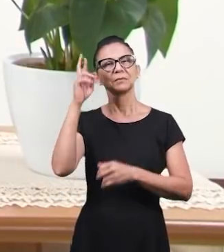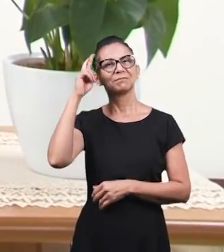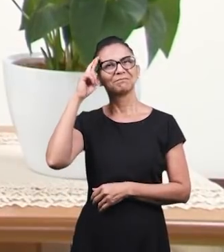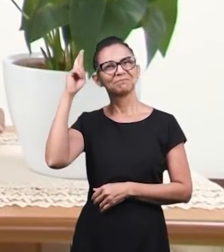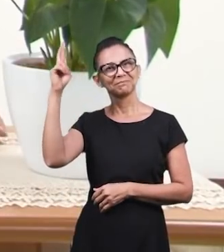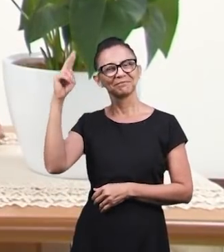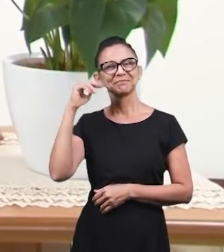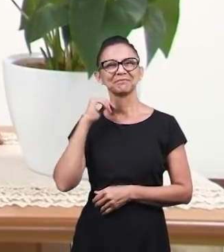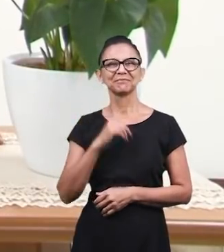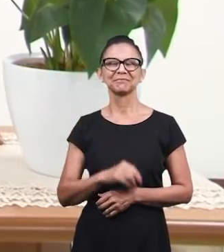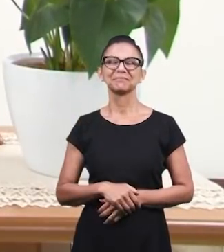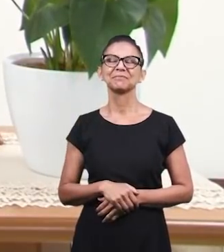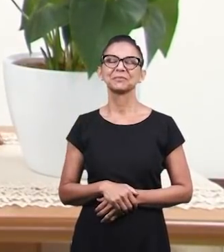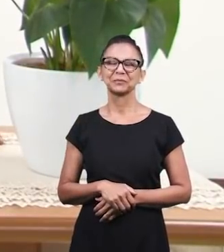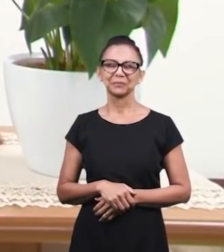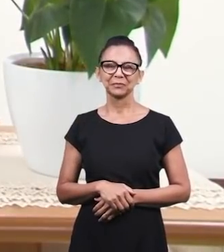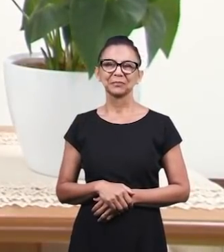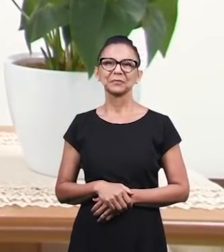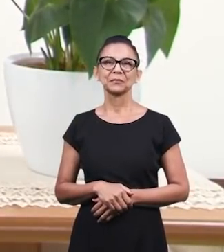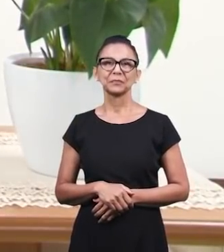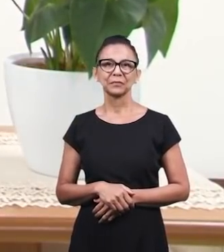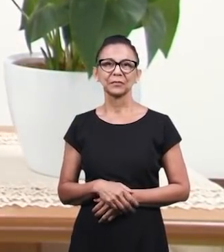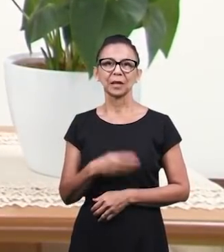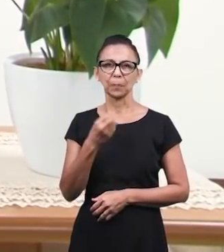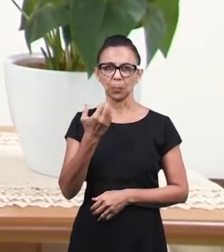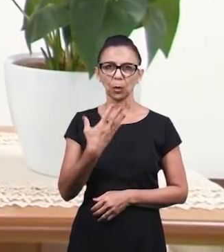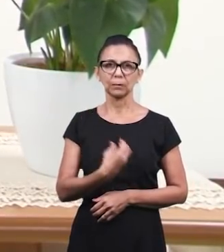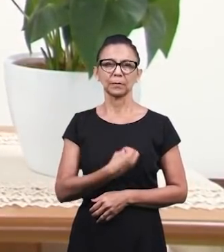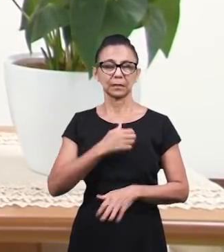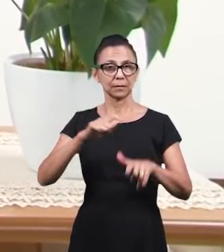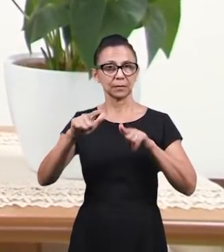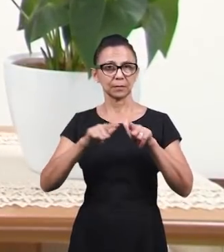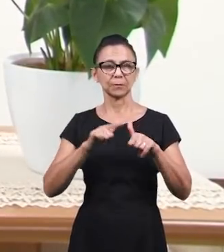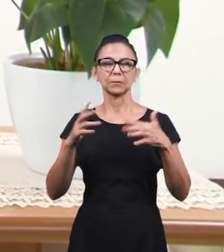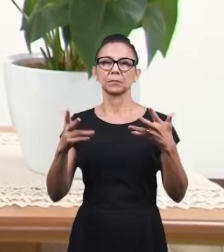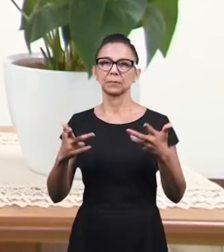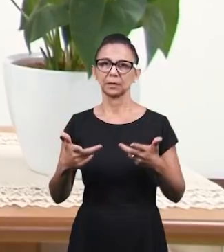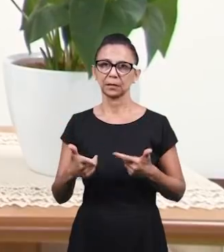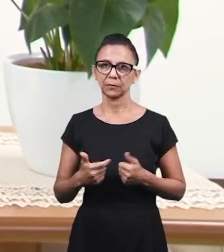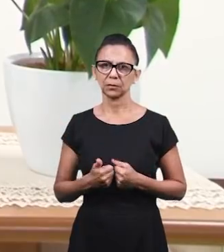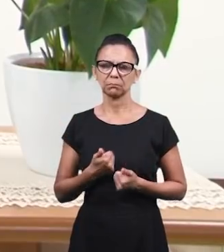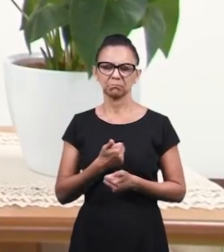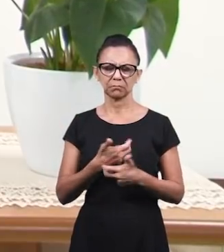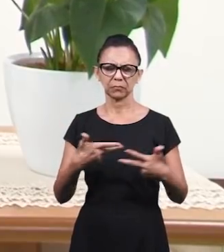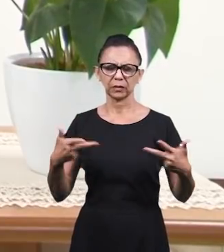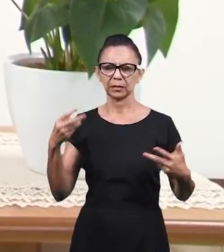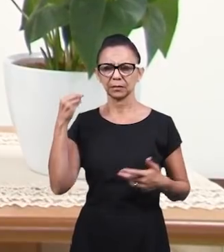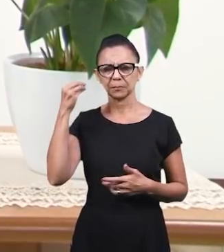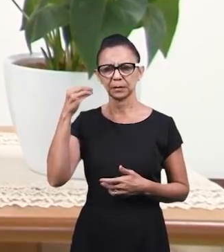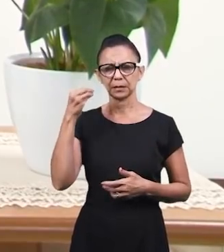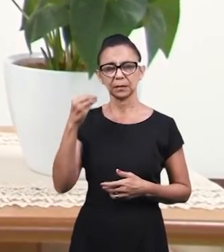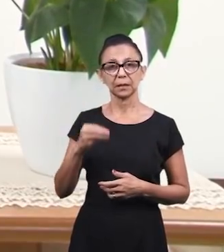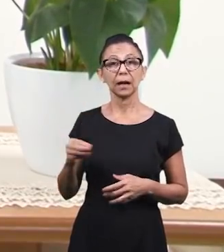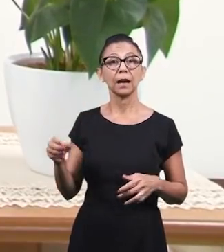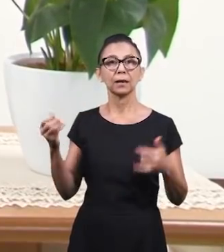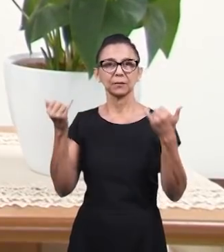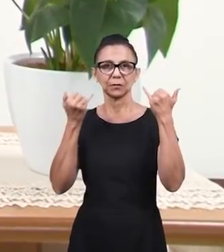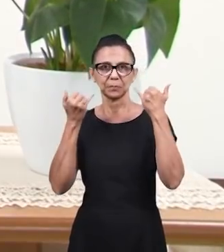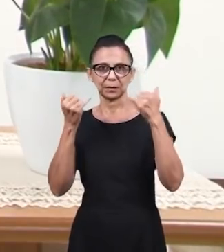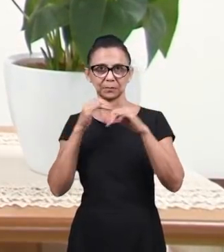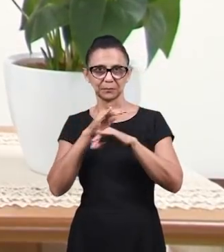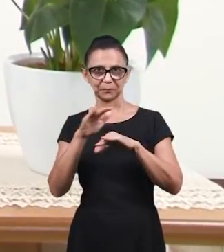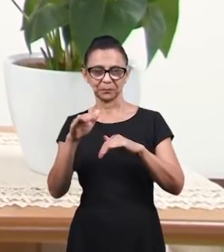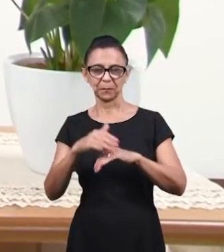Louvado seja o nome do Senhor, meus irmãos. Louvar ao Senhor, participar deste trabalho tão maravilhoso, com tantas experiências. E nós queremos dar